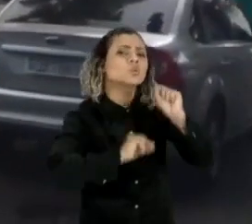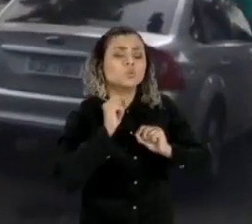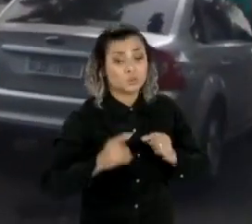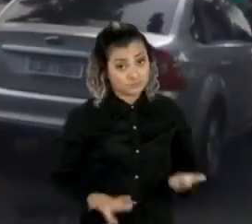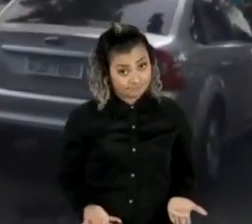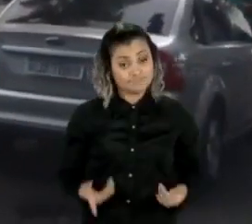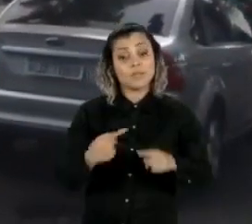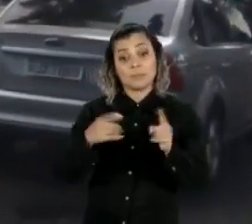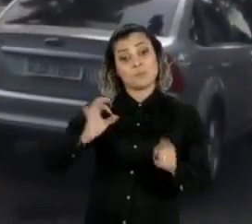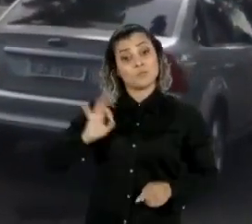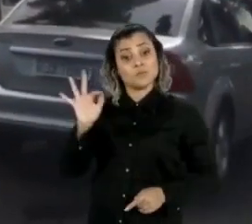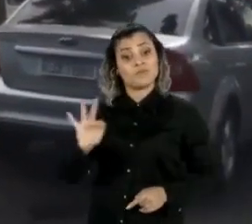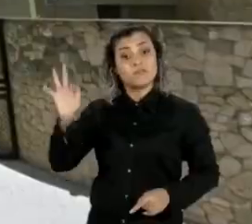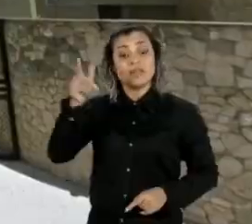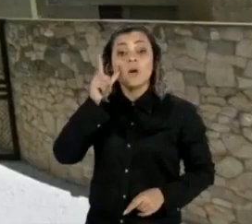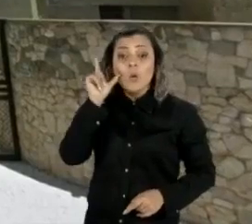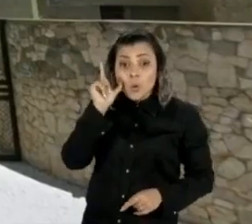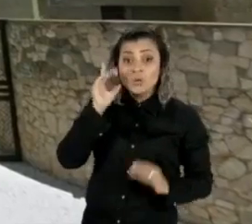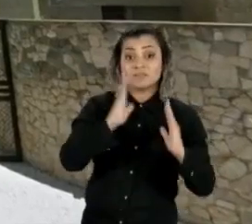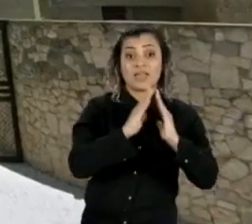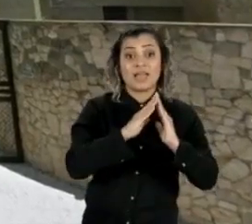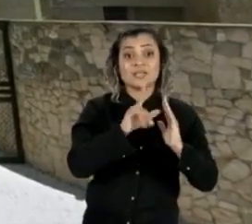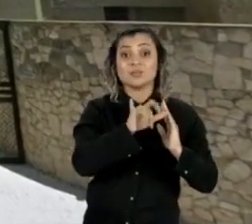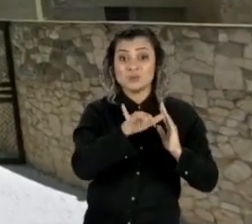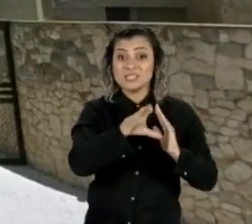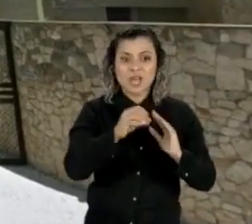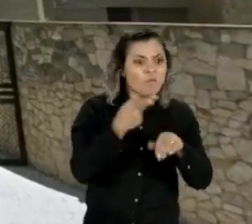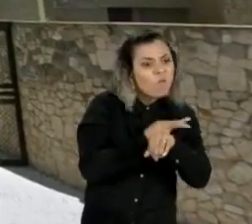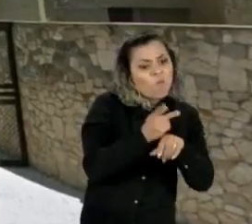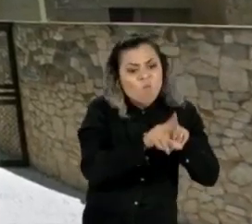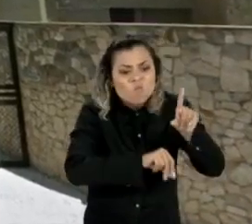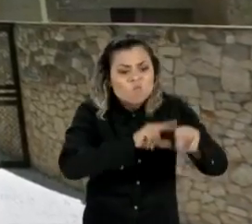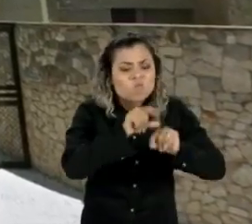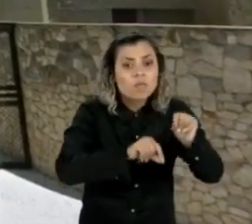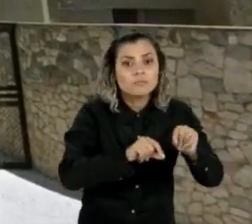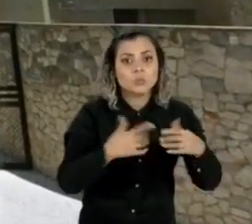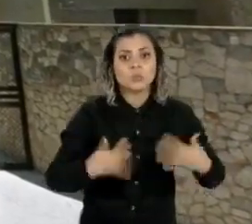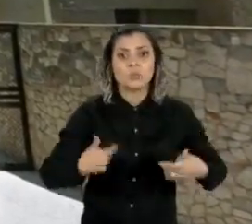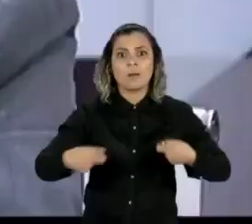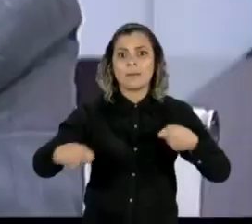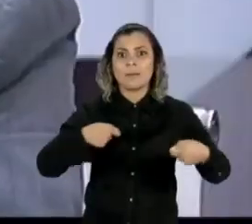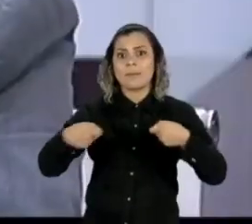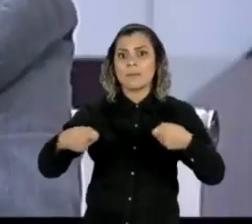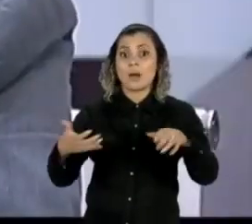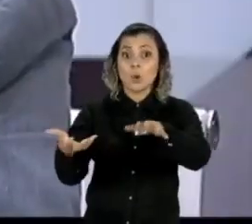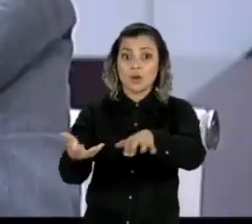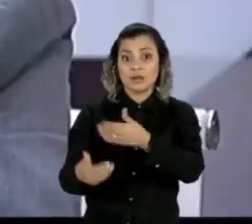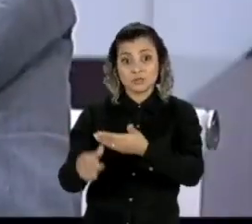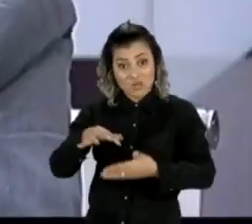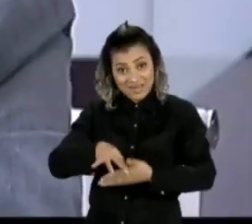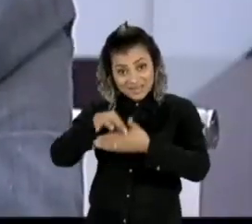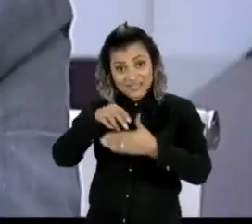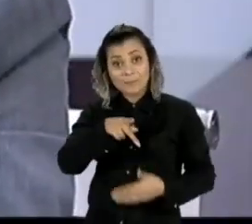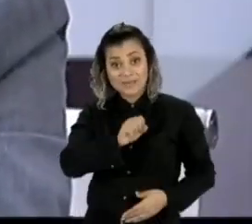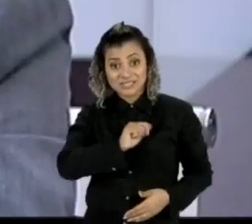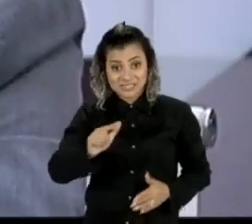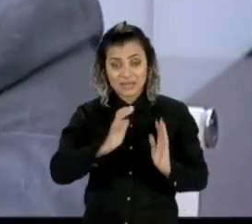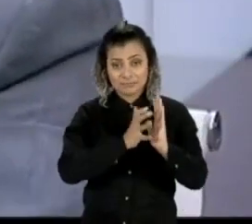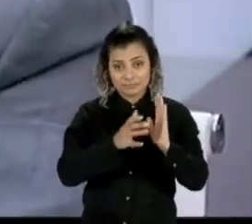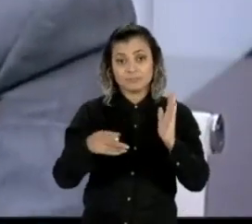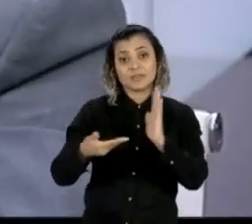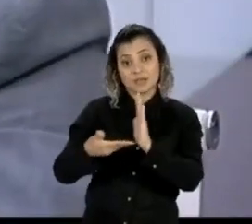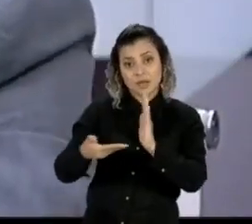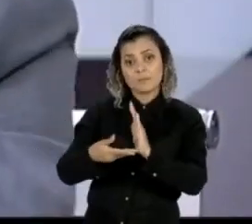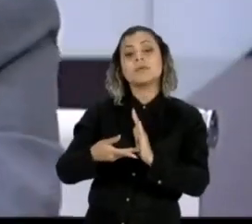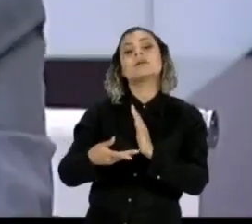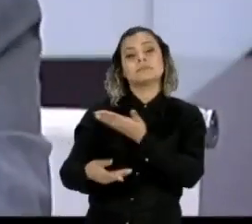a ação da Polícia Federal ontem na casa de Luciano Bivar fez a temperatura subir no Congresso. O líder do PSL na Câmara, delegado